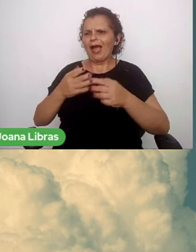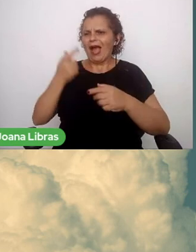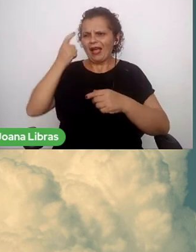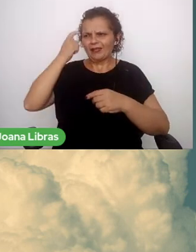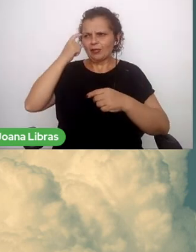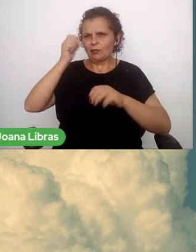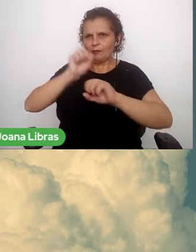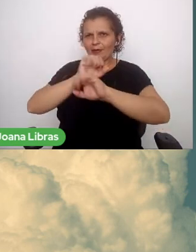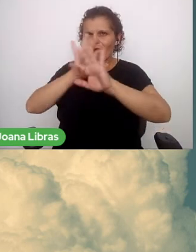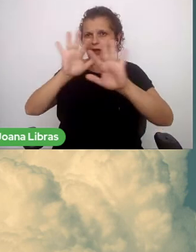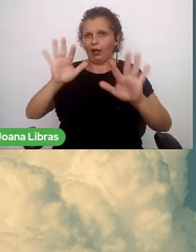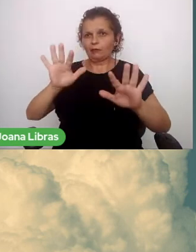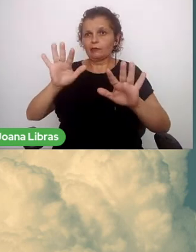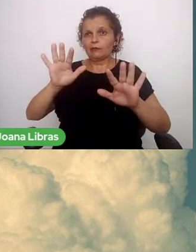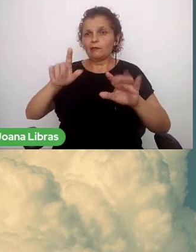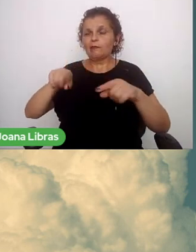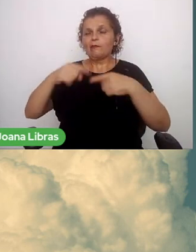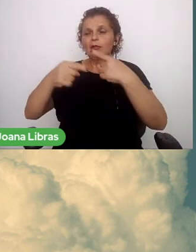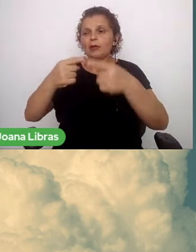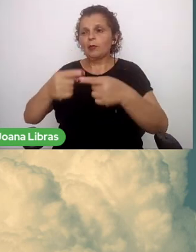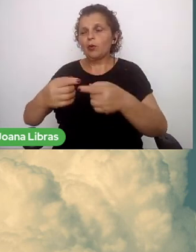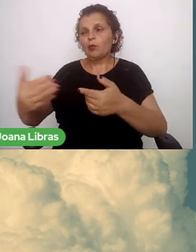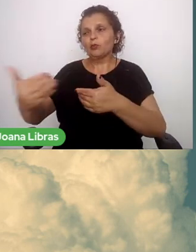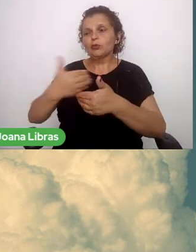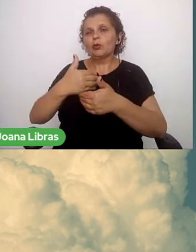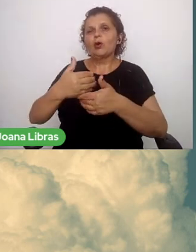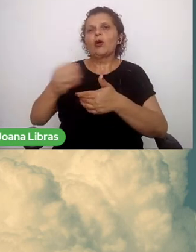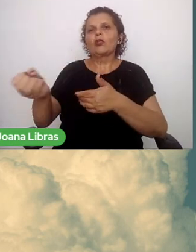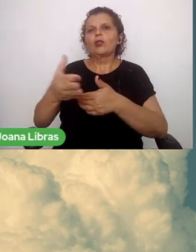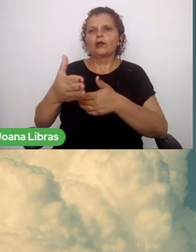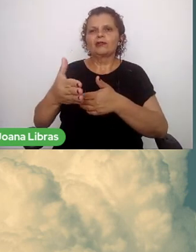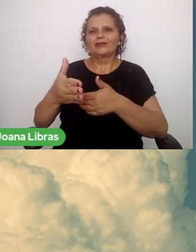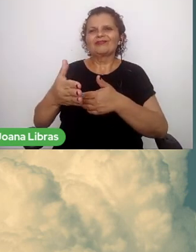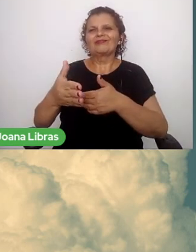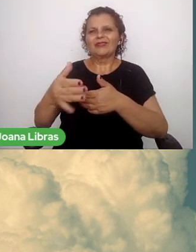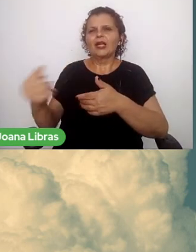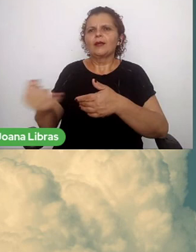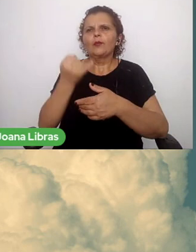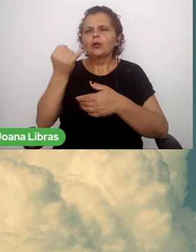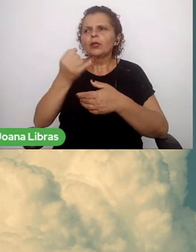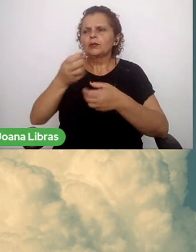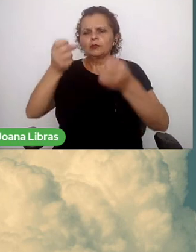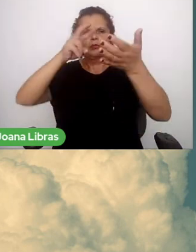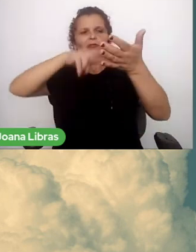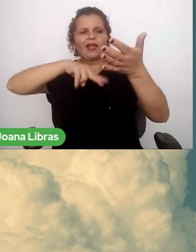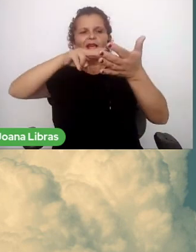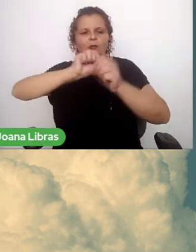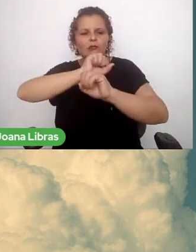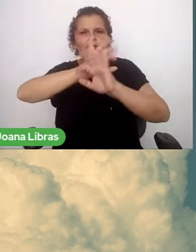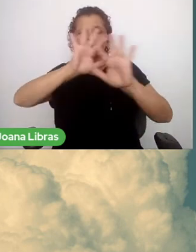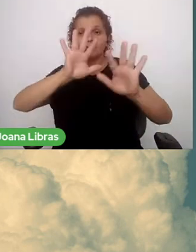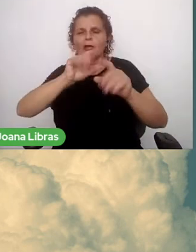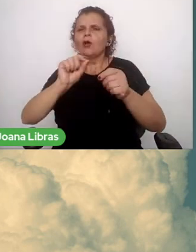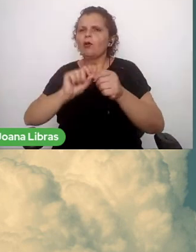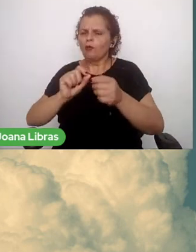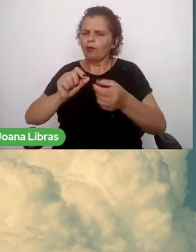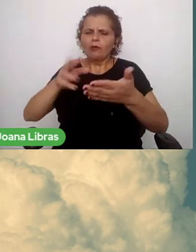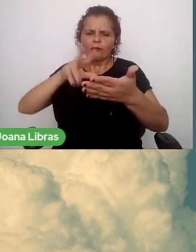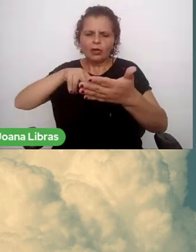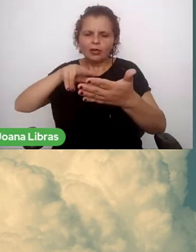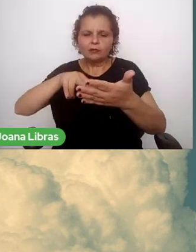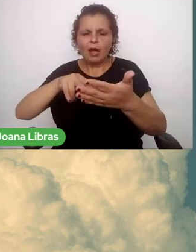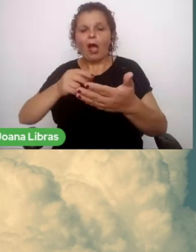gente nunca sabe o resto do time. E sempre pode entrar uma pessoa nova. E outra coisa não acabou por aí, não. Refaz de vez em